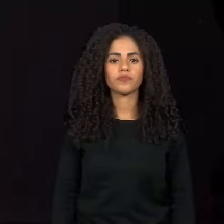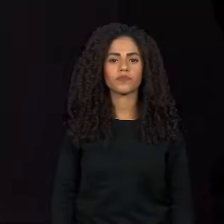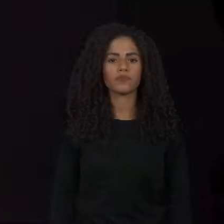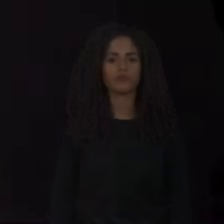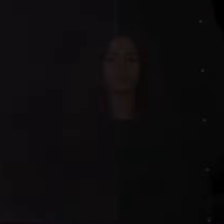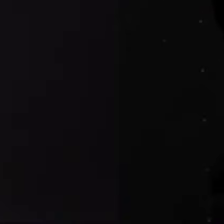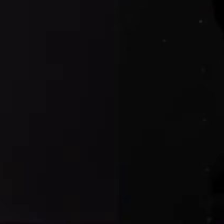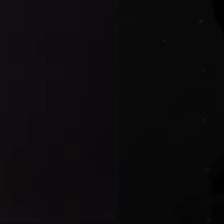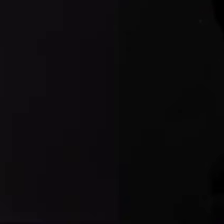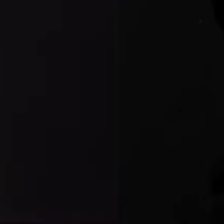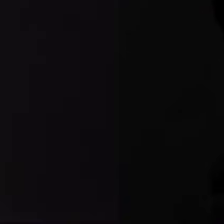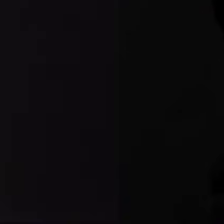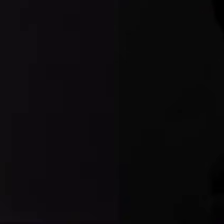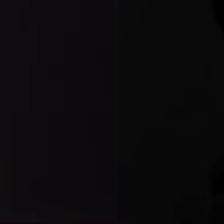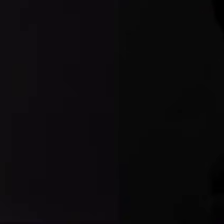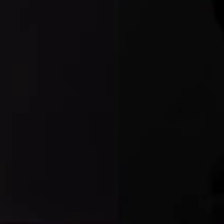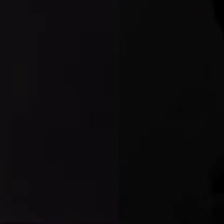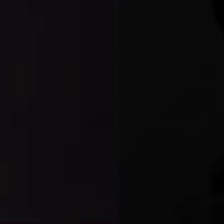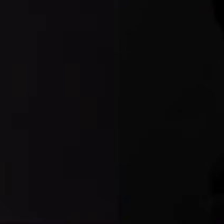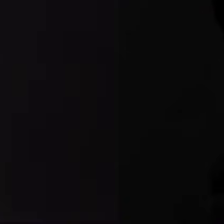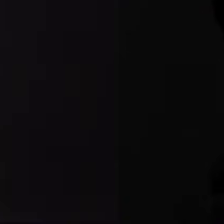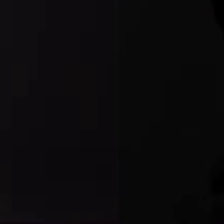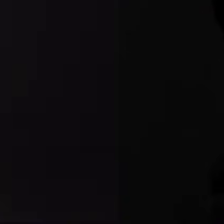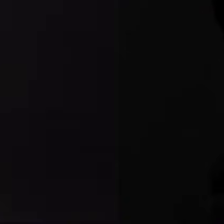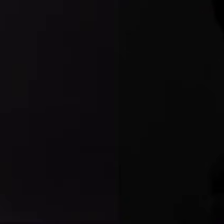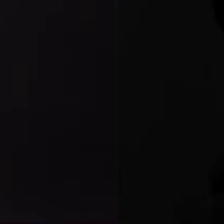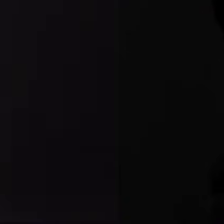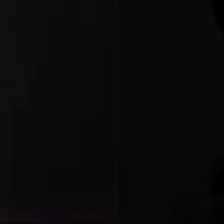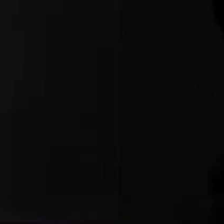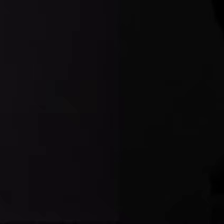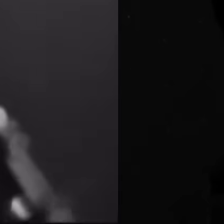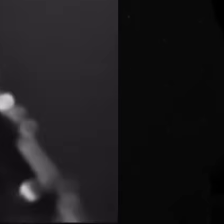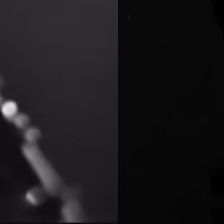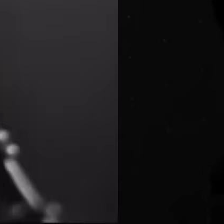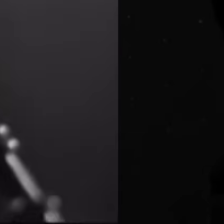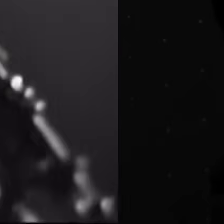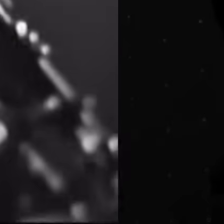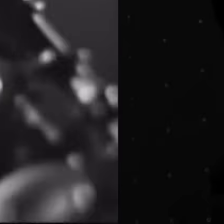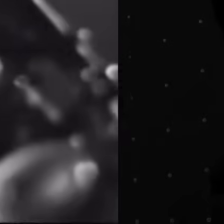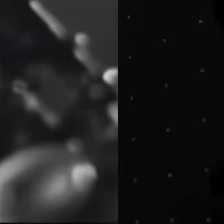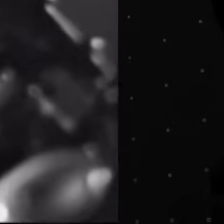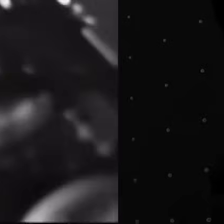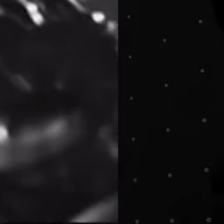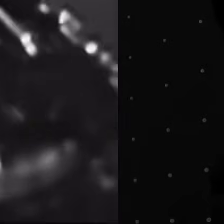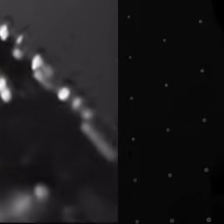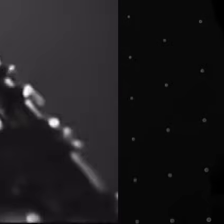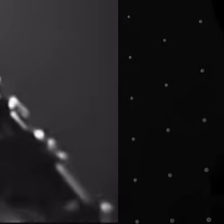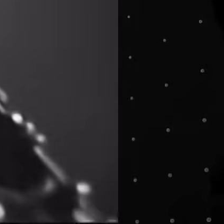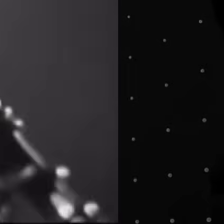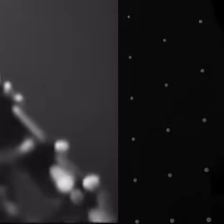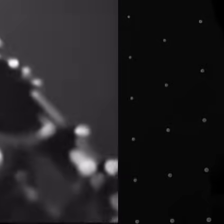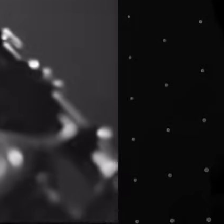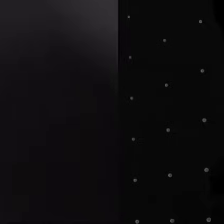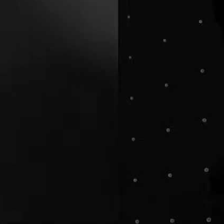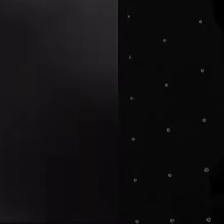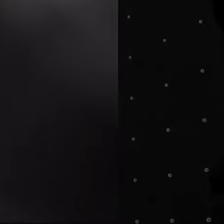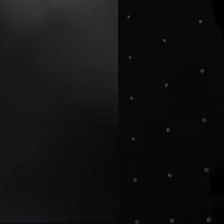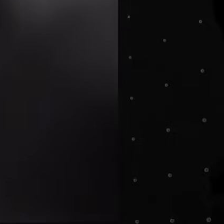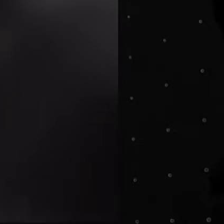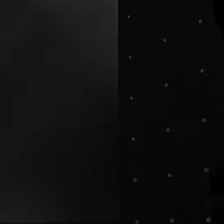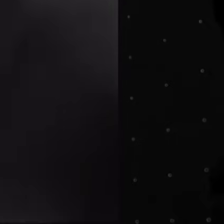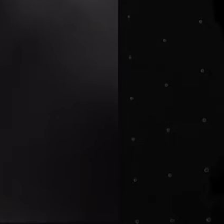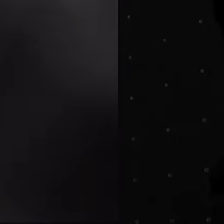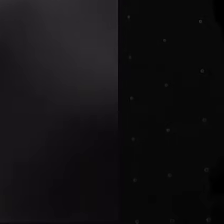dia muda, você tem que se assumir. E se o próprio amigo o acusa,